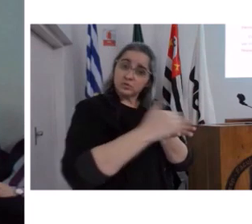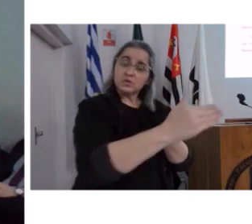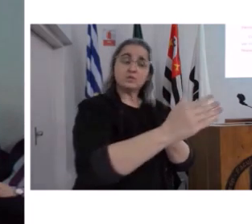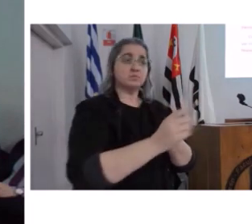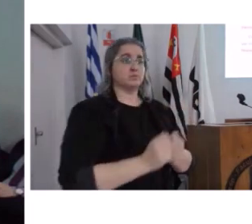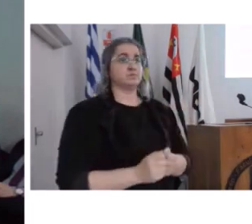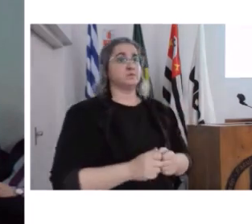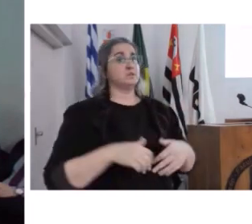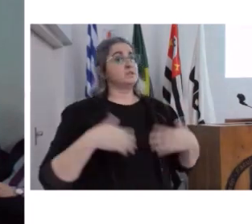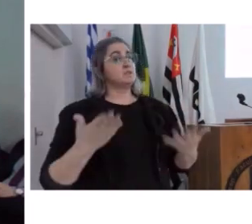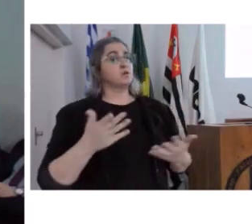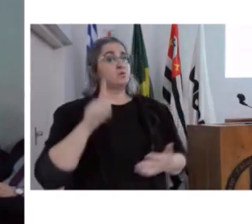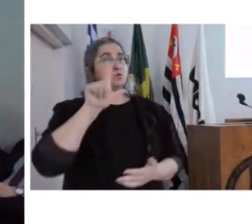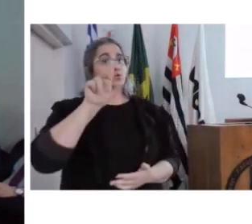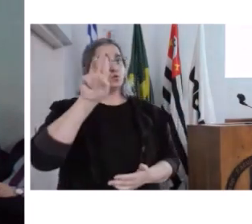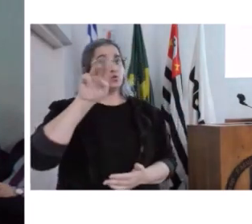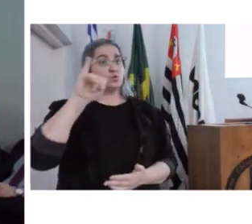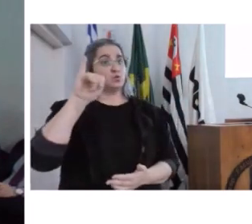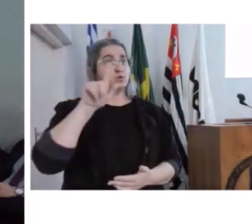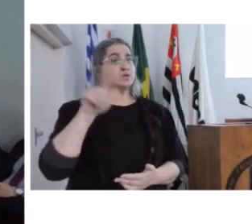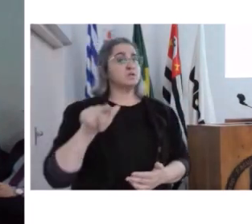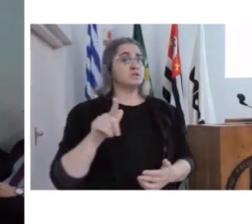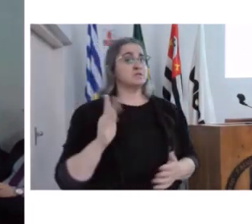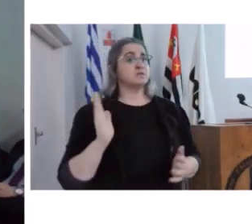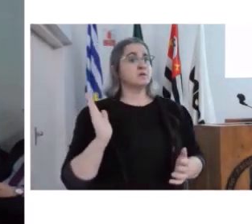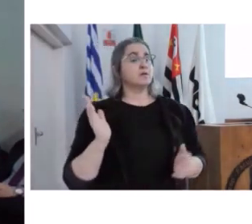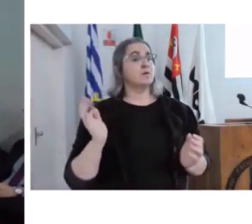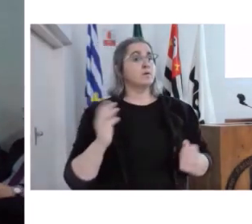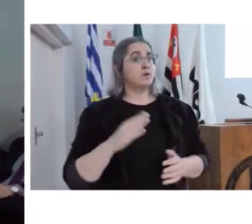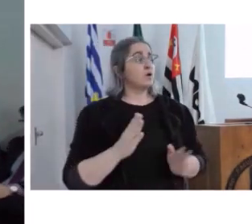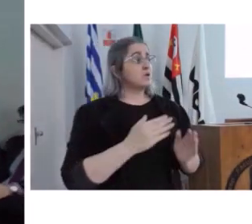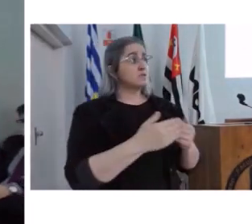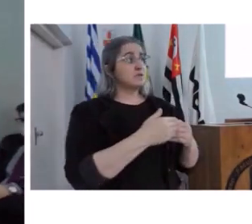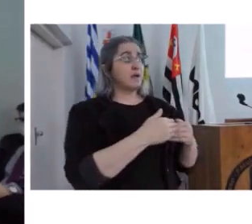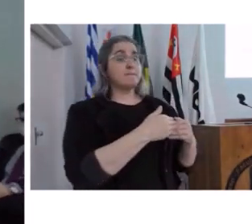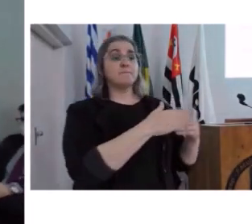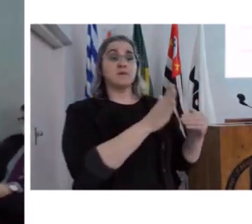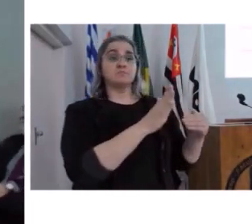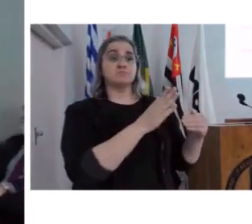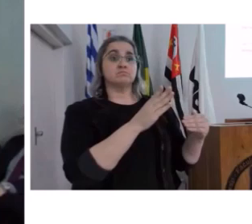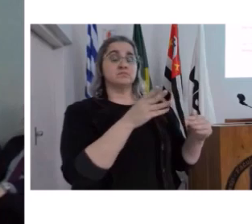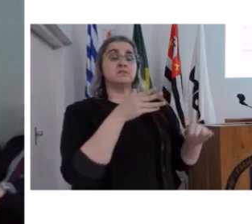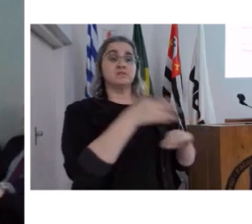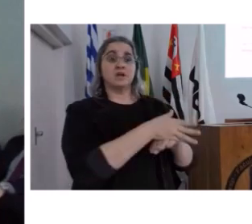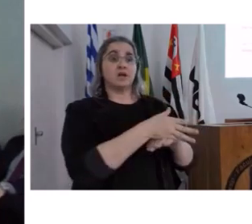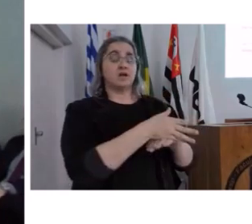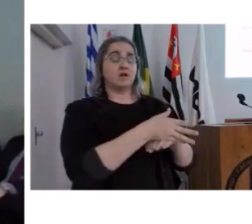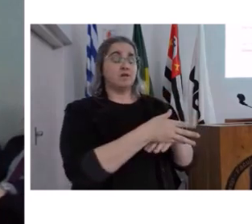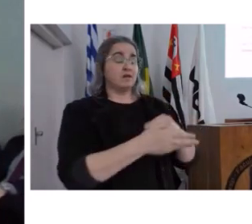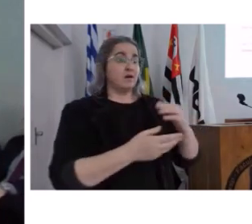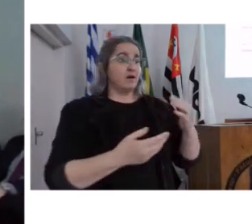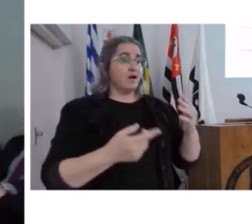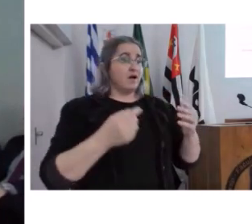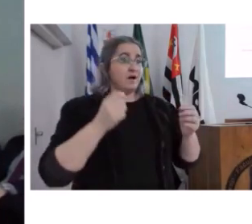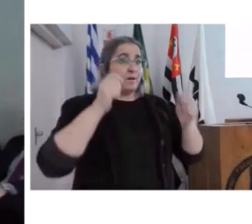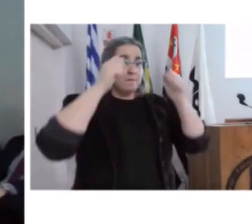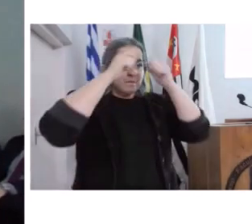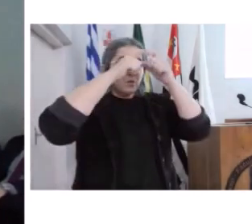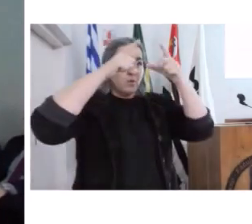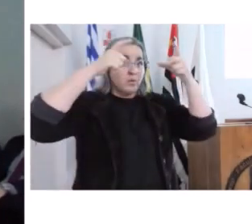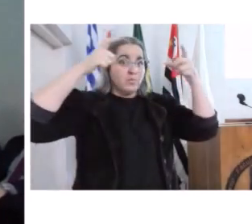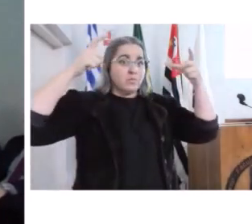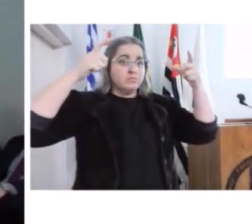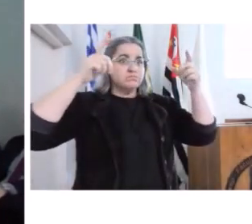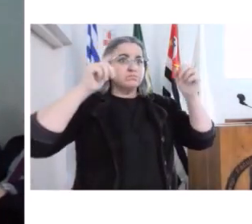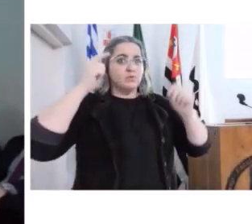eu te garanto uma coisa, Luiz. Na hora que você abrir essa porta, aquilo vai dar um enxame,